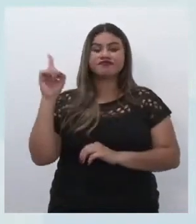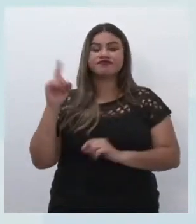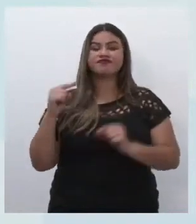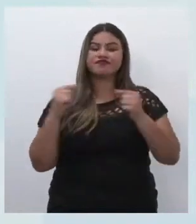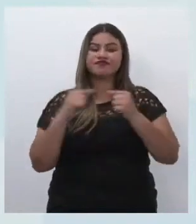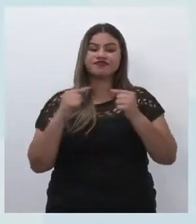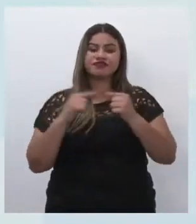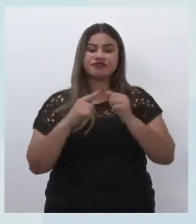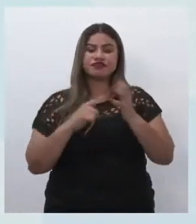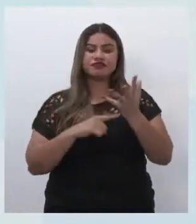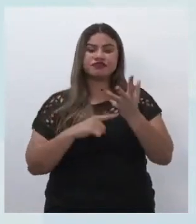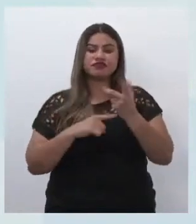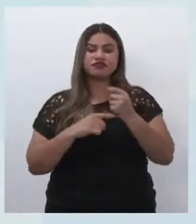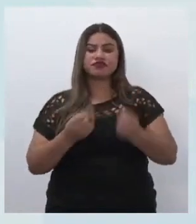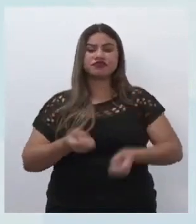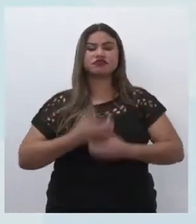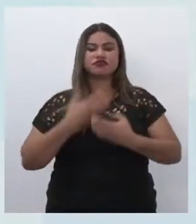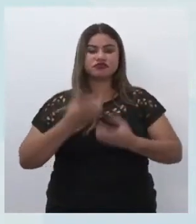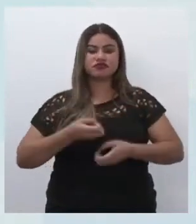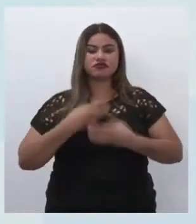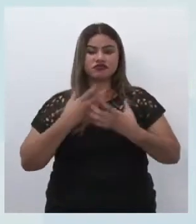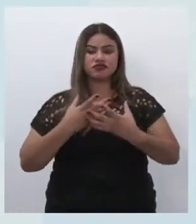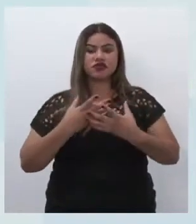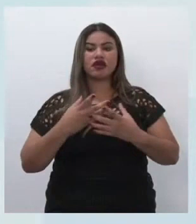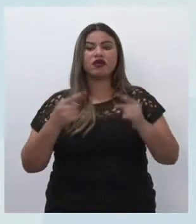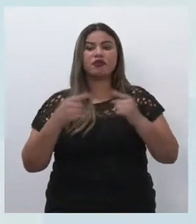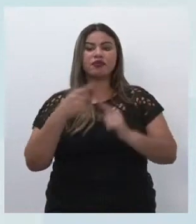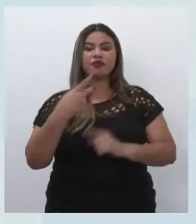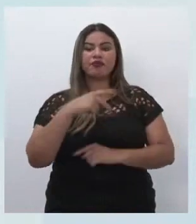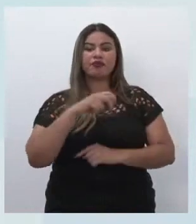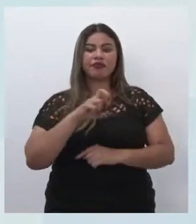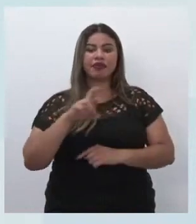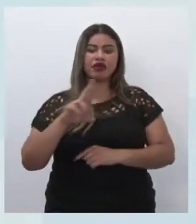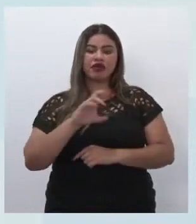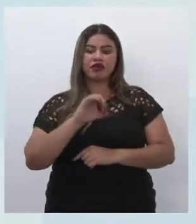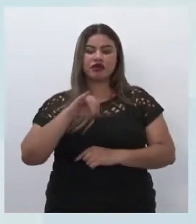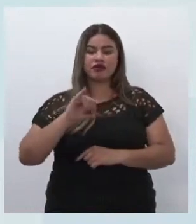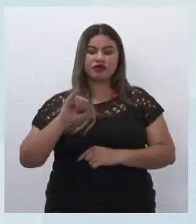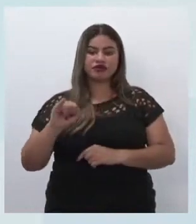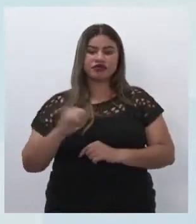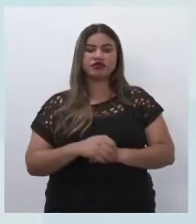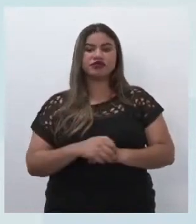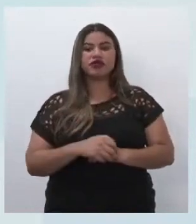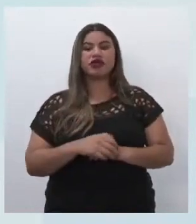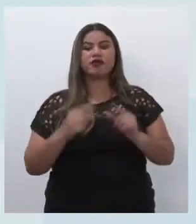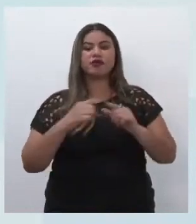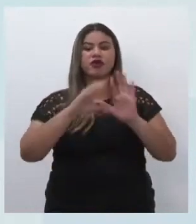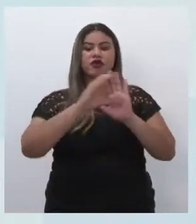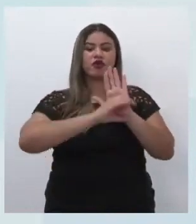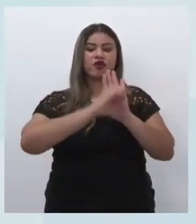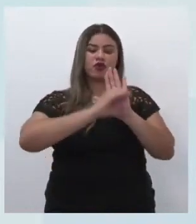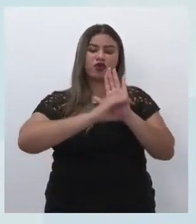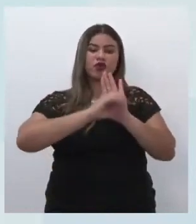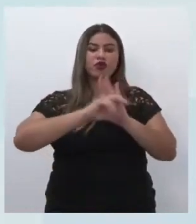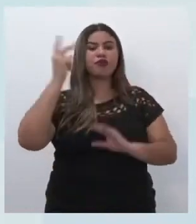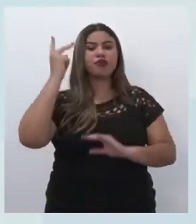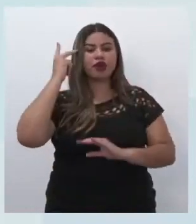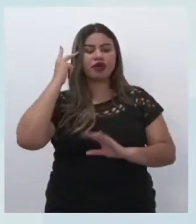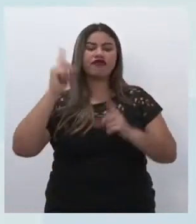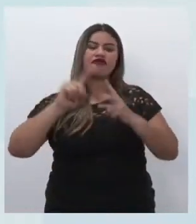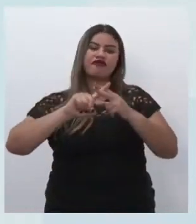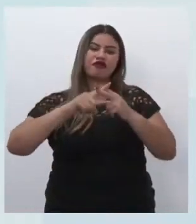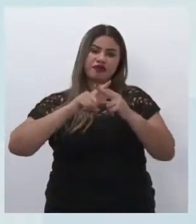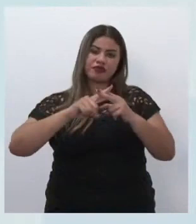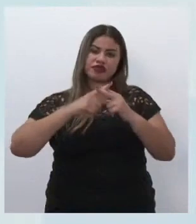a arte de informar, do Perrone. E aí as referências do currículo paulista, né, que é a ferramenta que